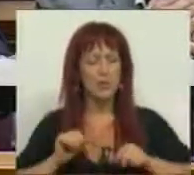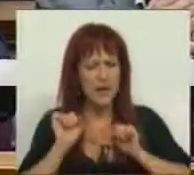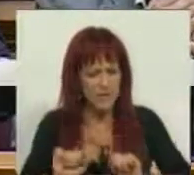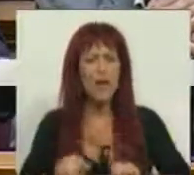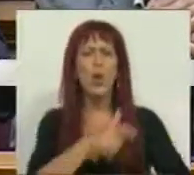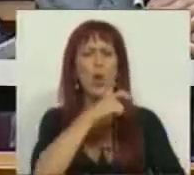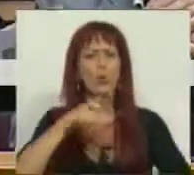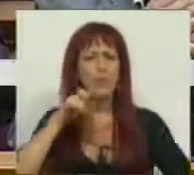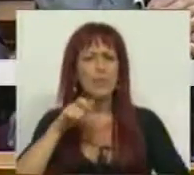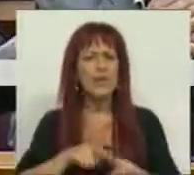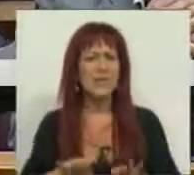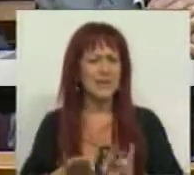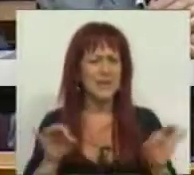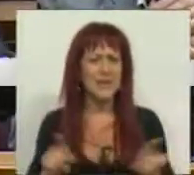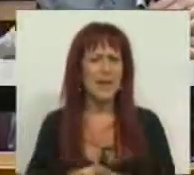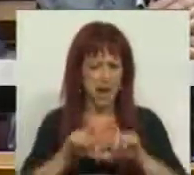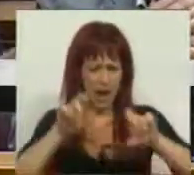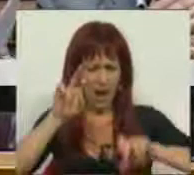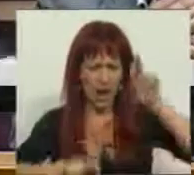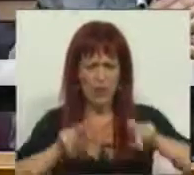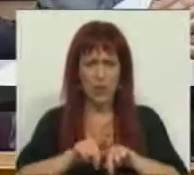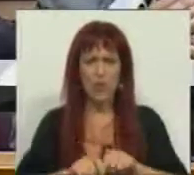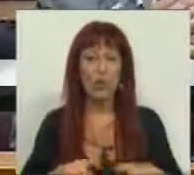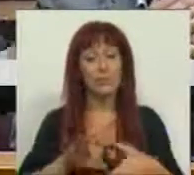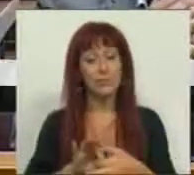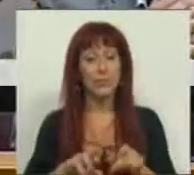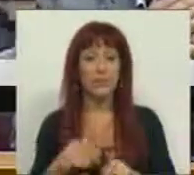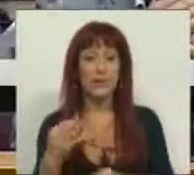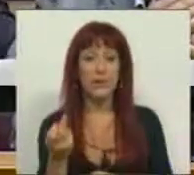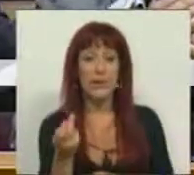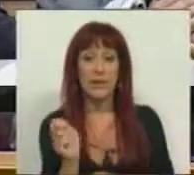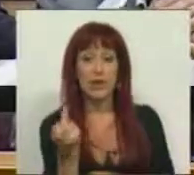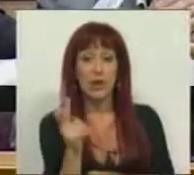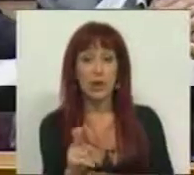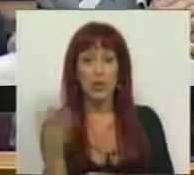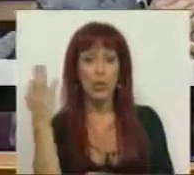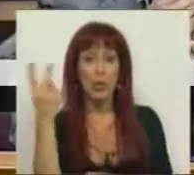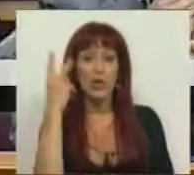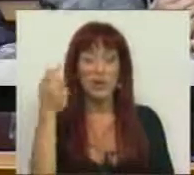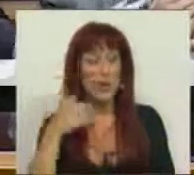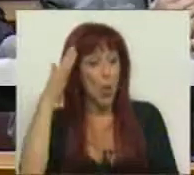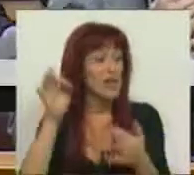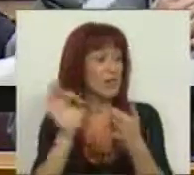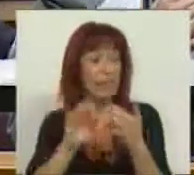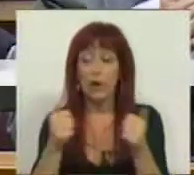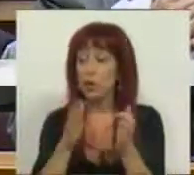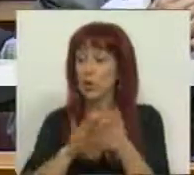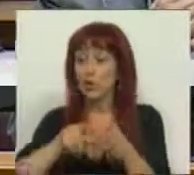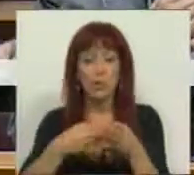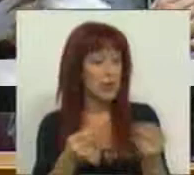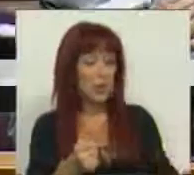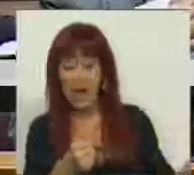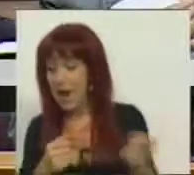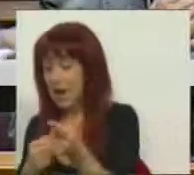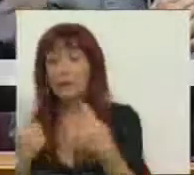seus compromissos como acionista da SURU Porto Vivo. Aliás, penso que neste aspecto todos os projetos de